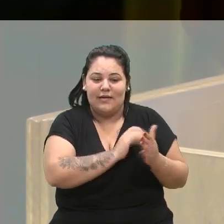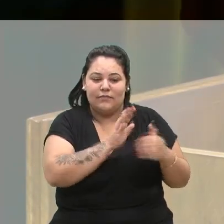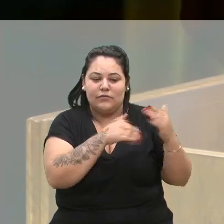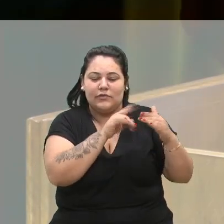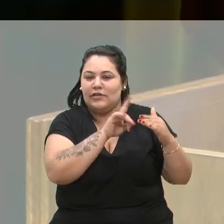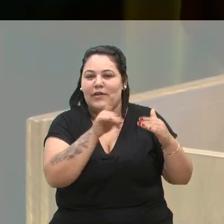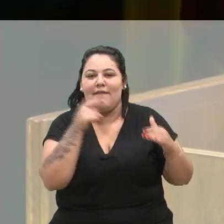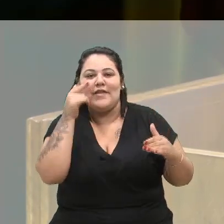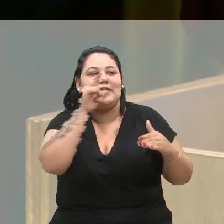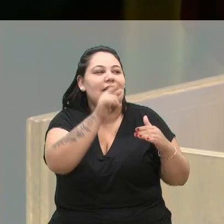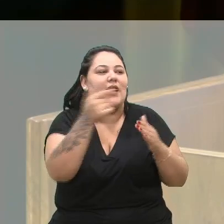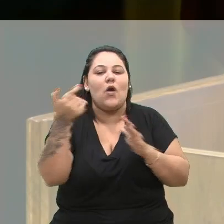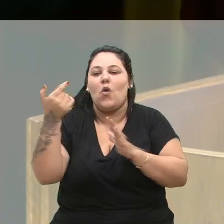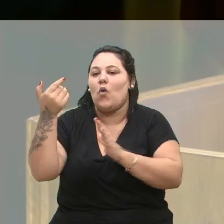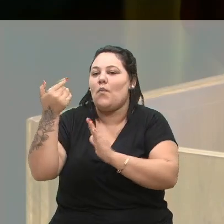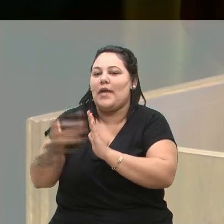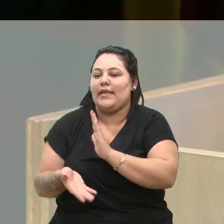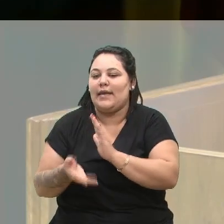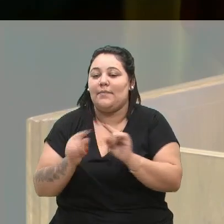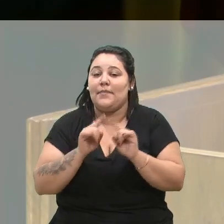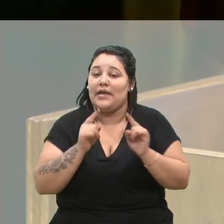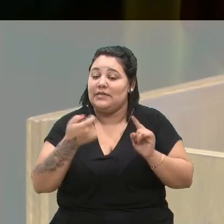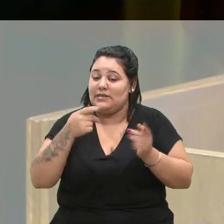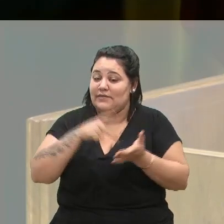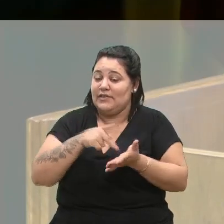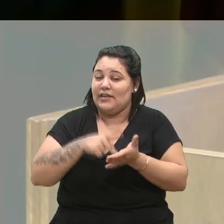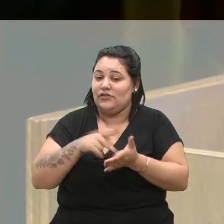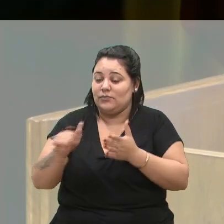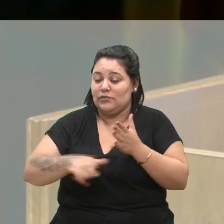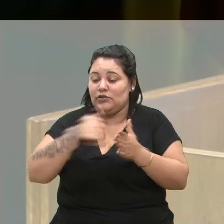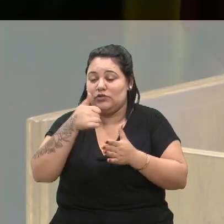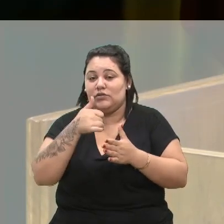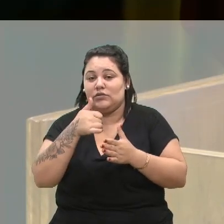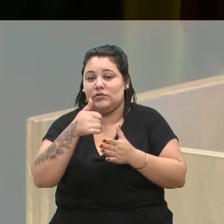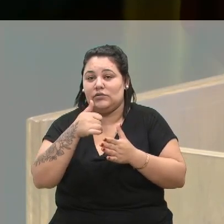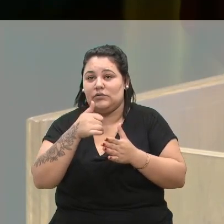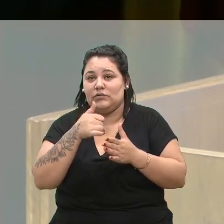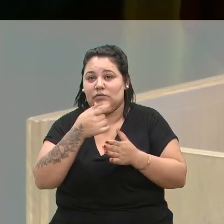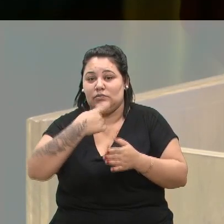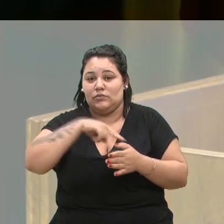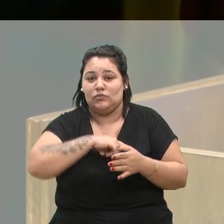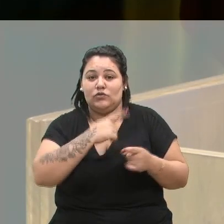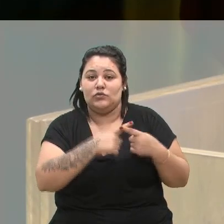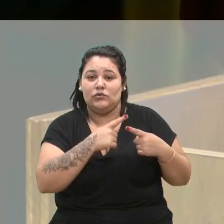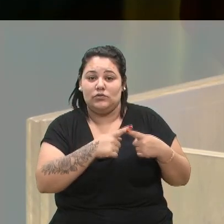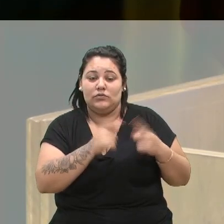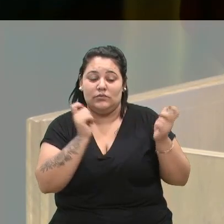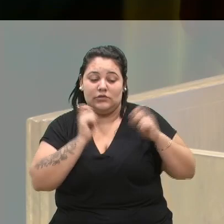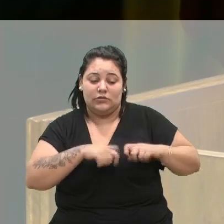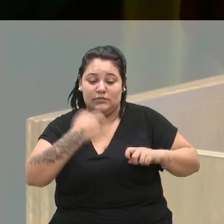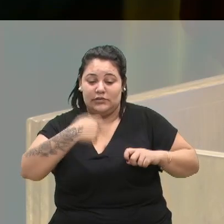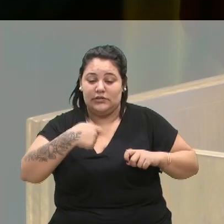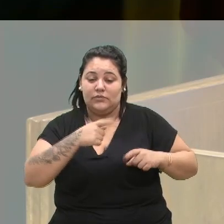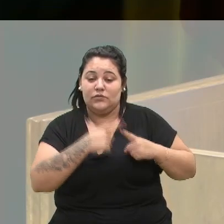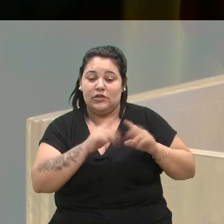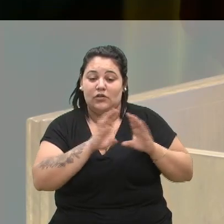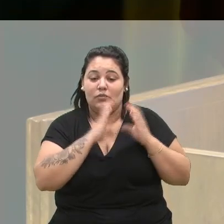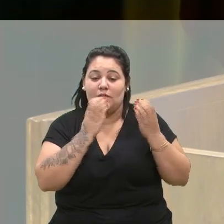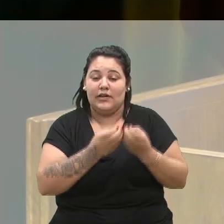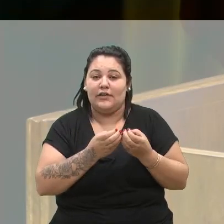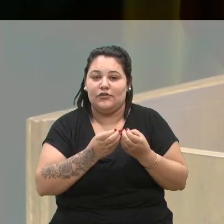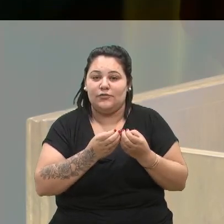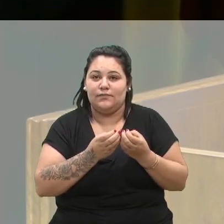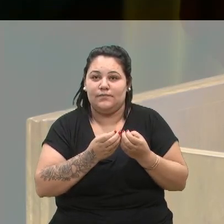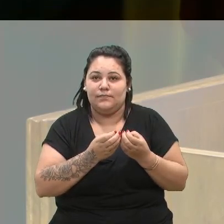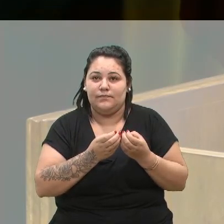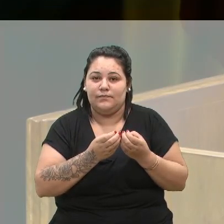perder um debate, mas melhorar, evoluir, porque é essa capacidade que a gente precisa, porque a comunidade é formada nas